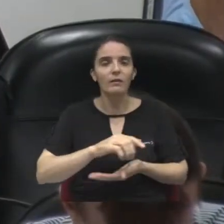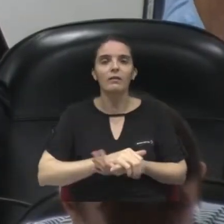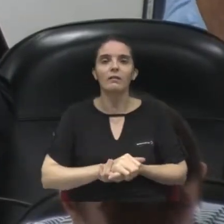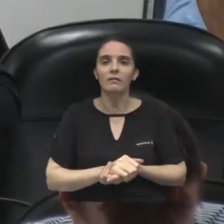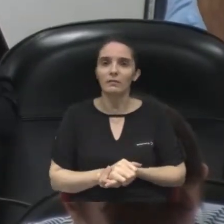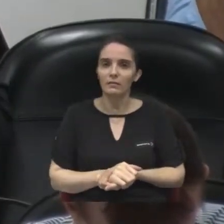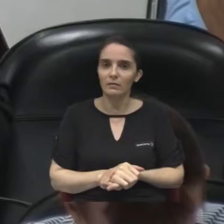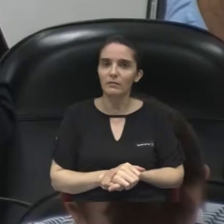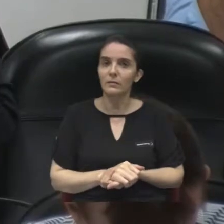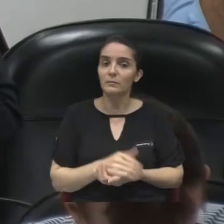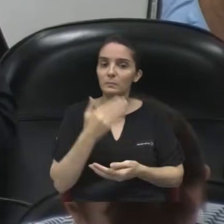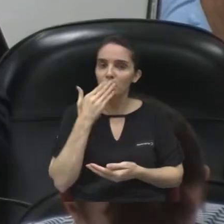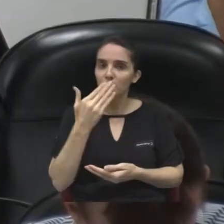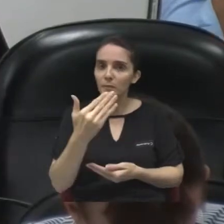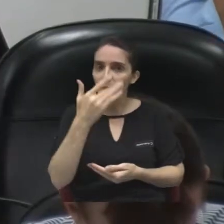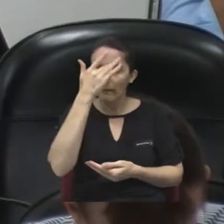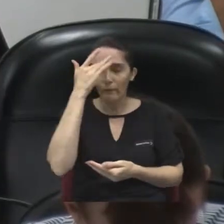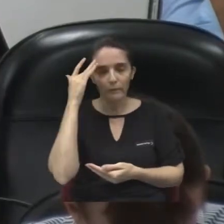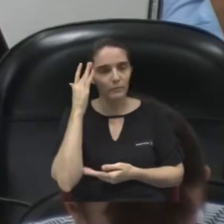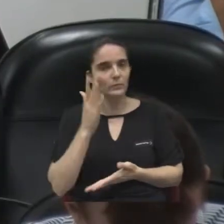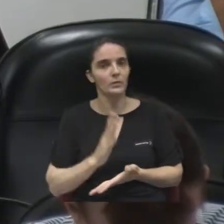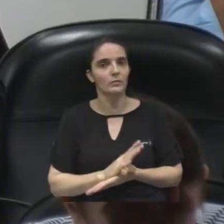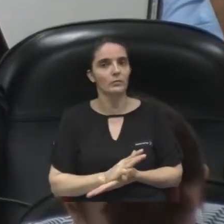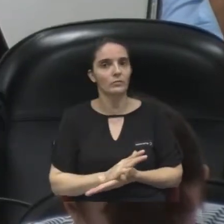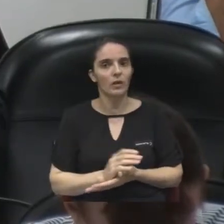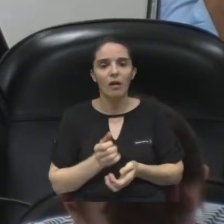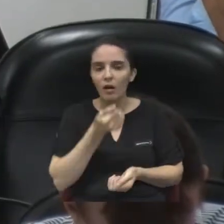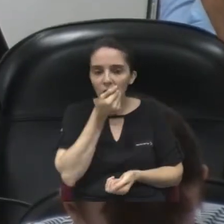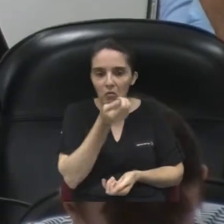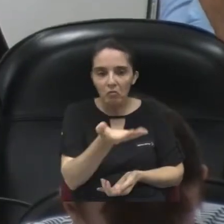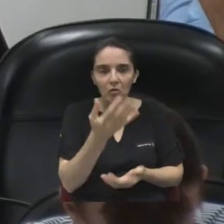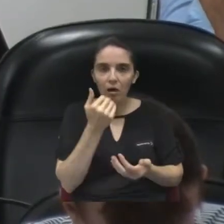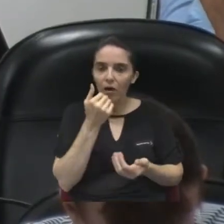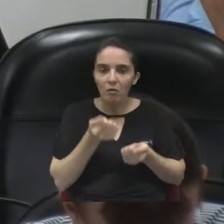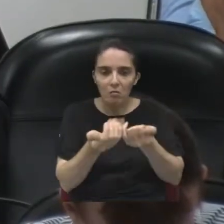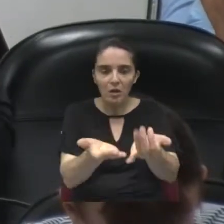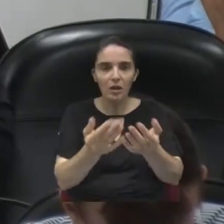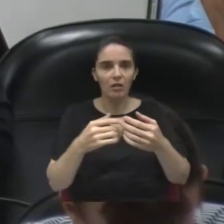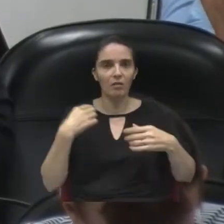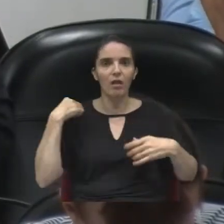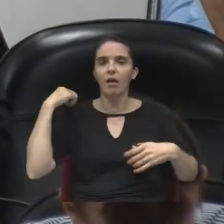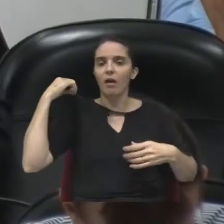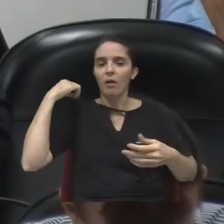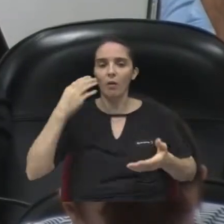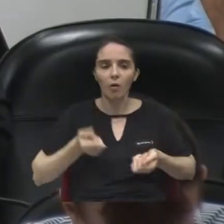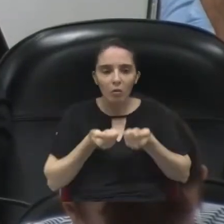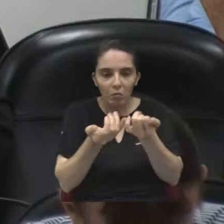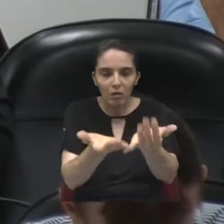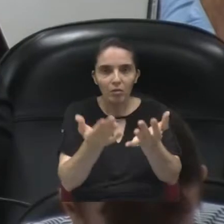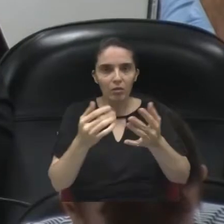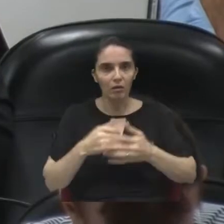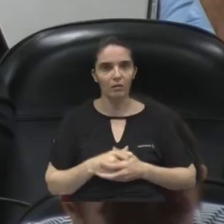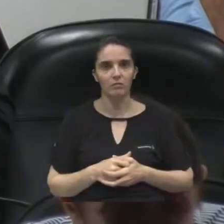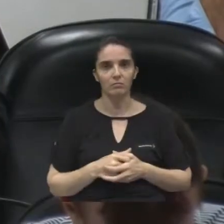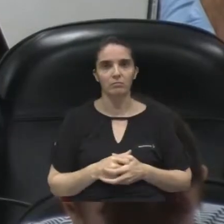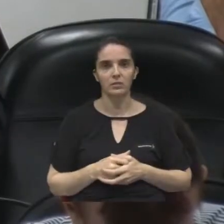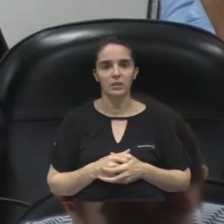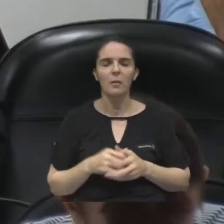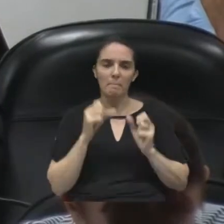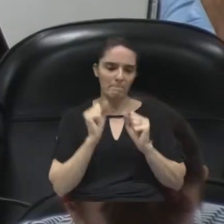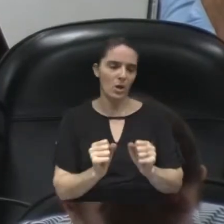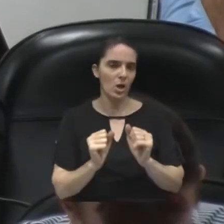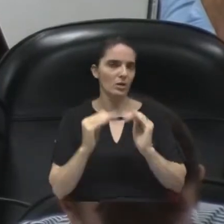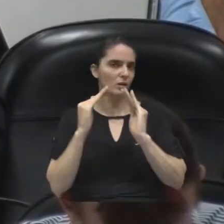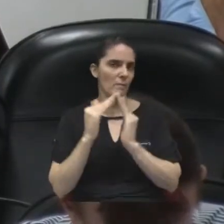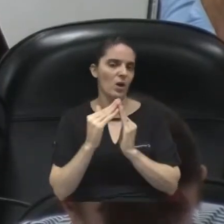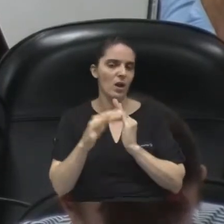pegar um rumo na vida. Não ficar dando comida e dando banho e dando roupa e deixando ela morar na praça. Então fica aí